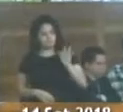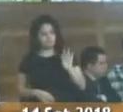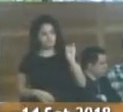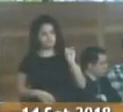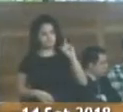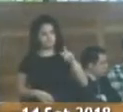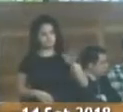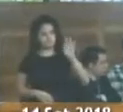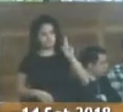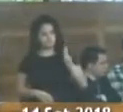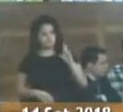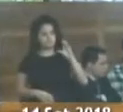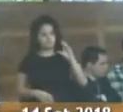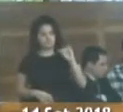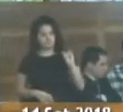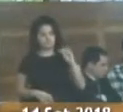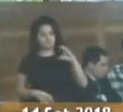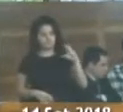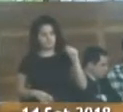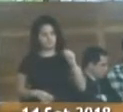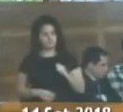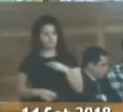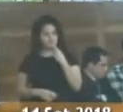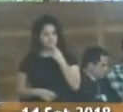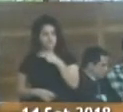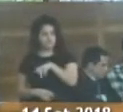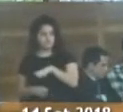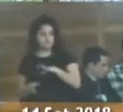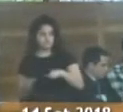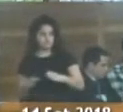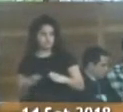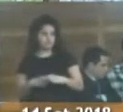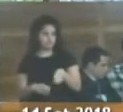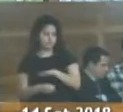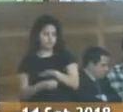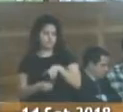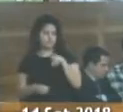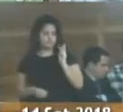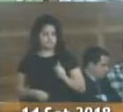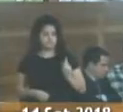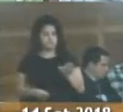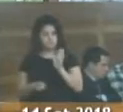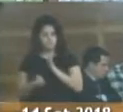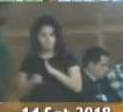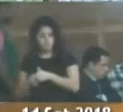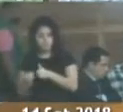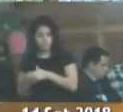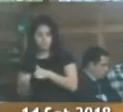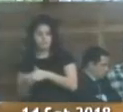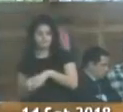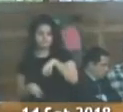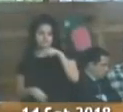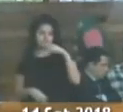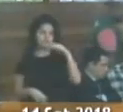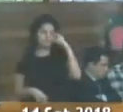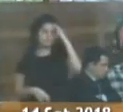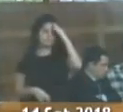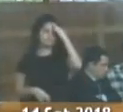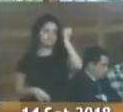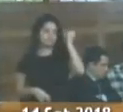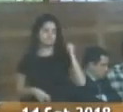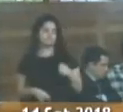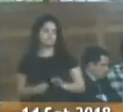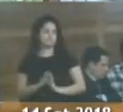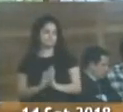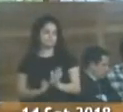Ambas normativas asseguram que essas comunidades devem ser sempre consultadas e seus saberes preservados. No